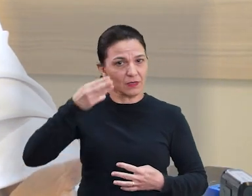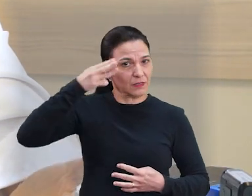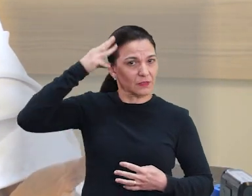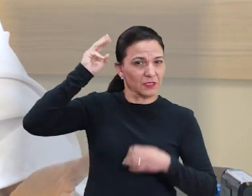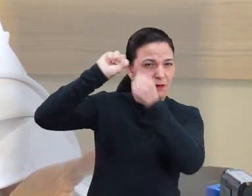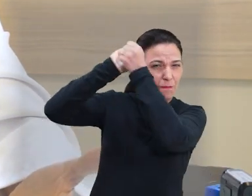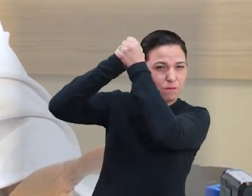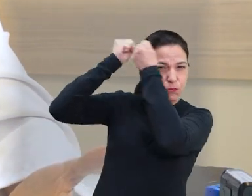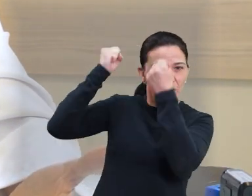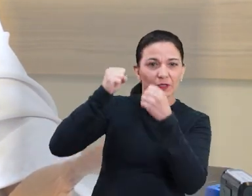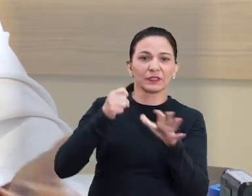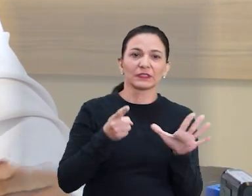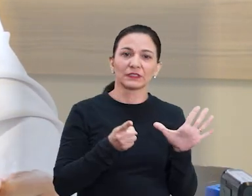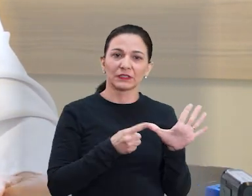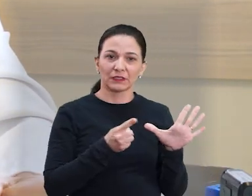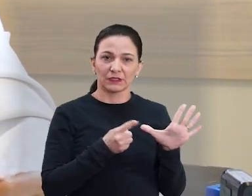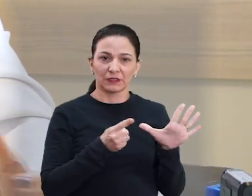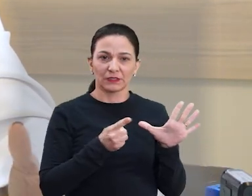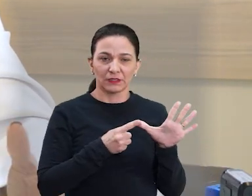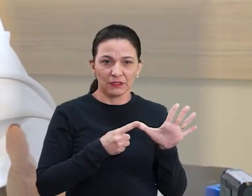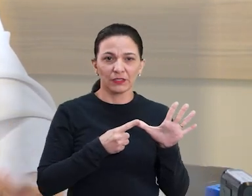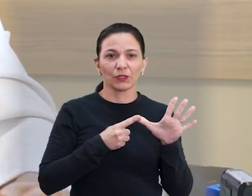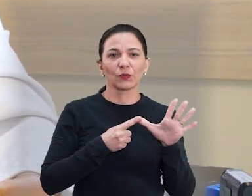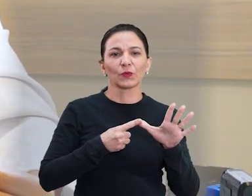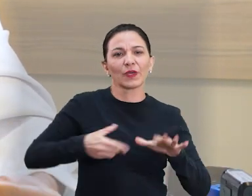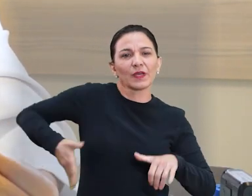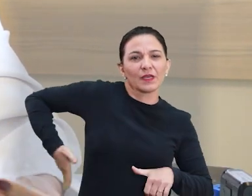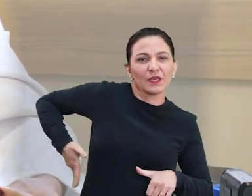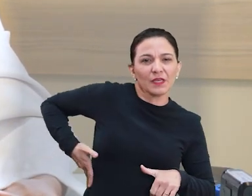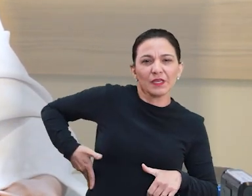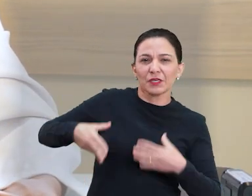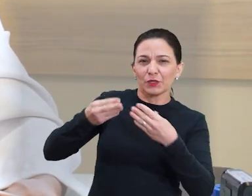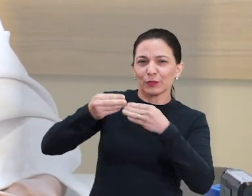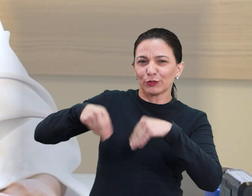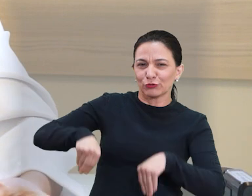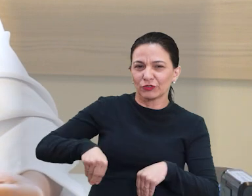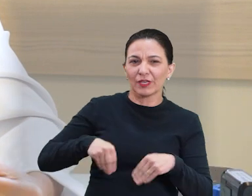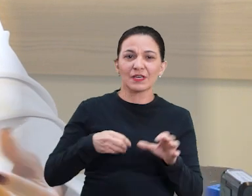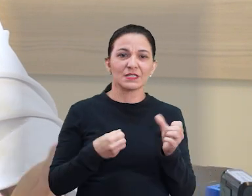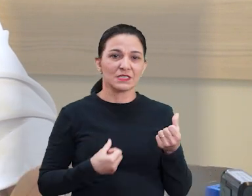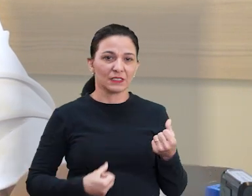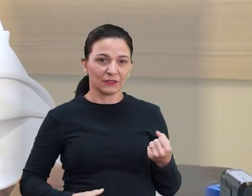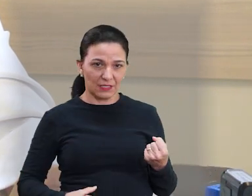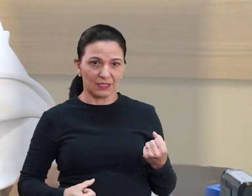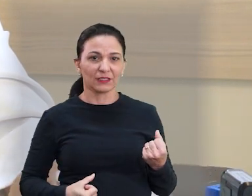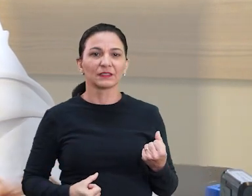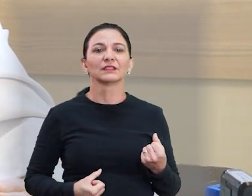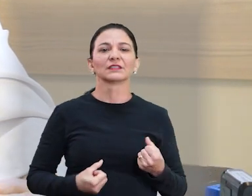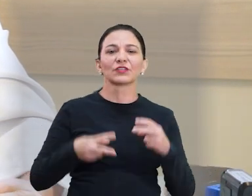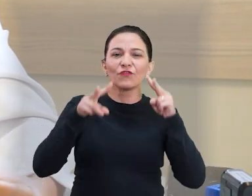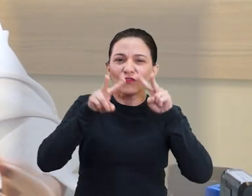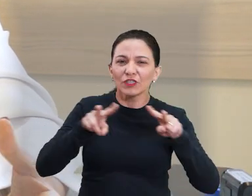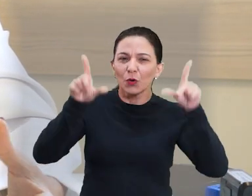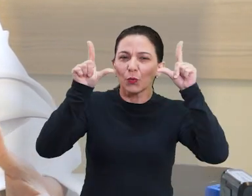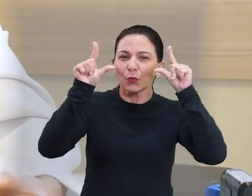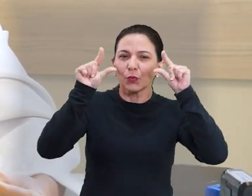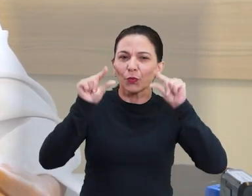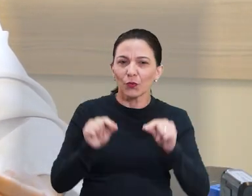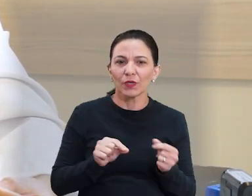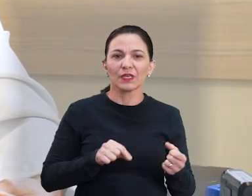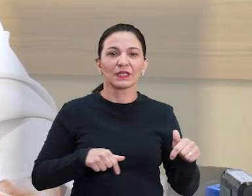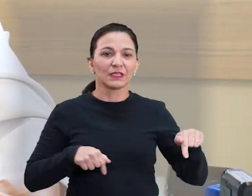AVC que é o derrame cerebral também tá pode levar a danos renais tá danos de retina causando